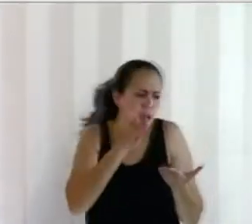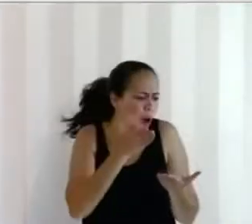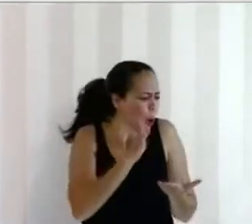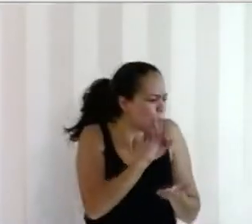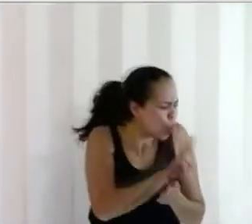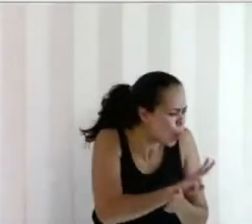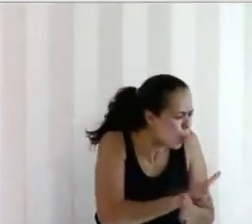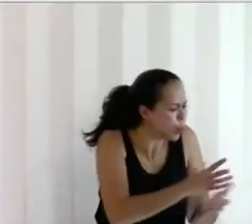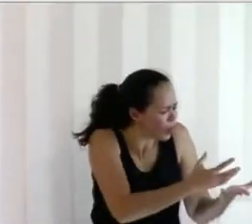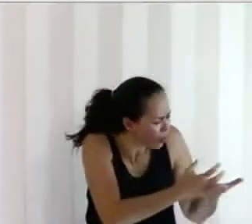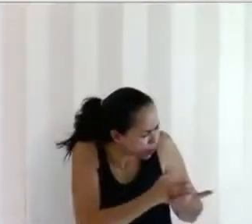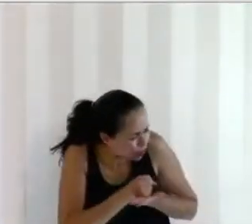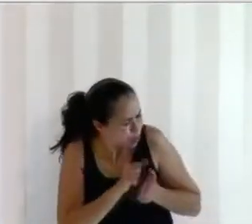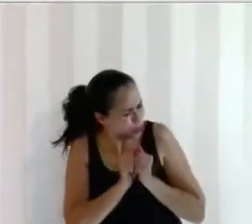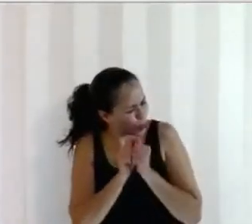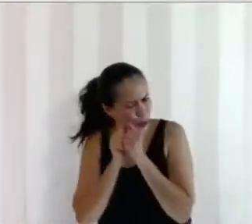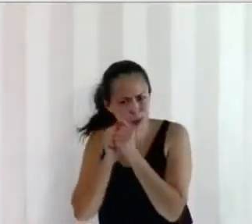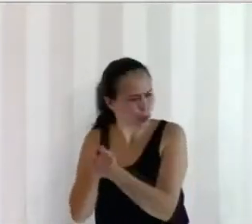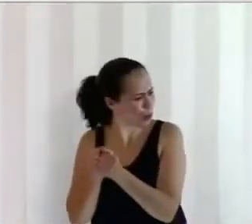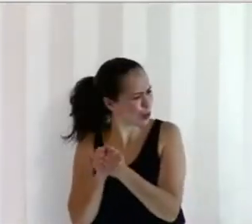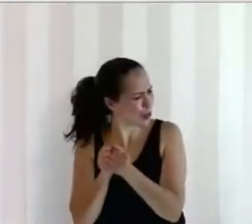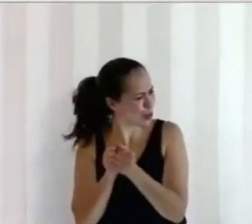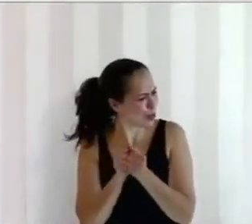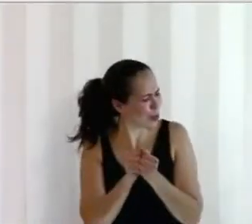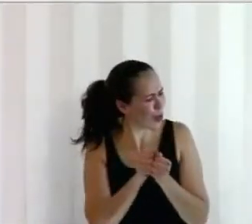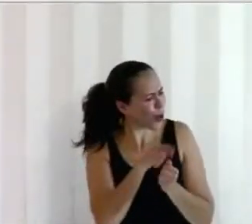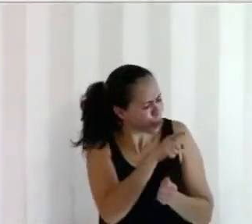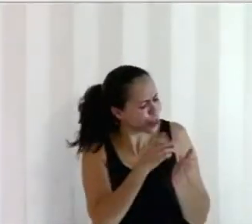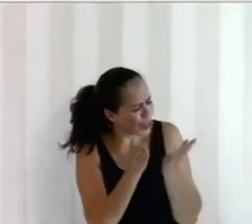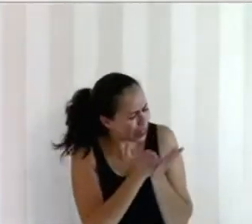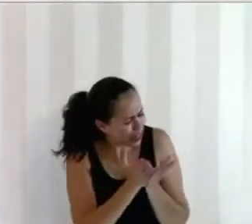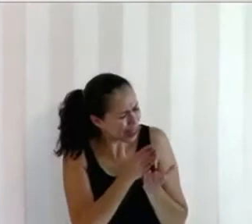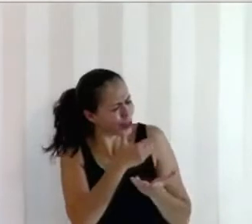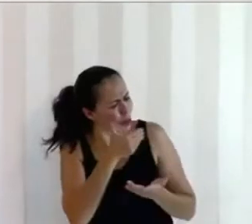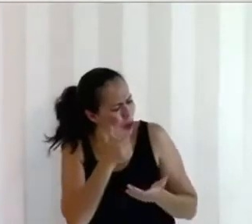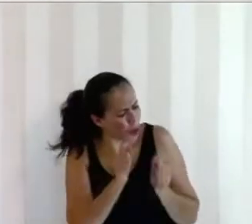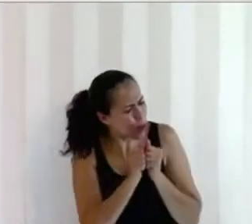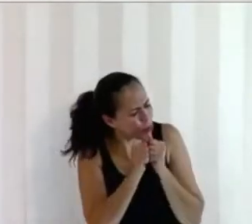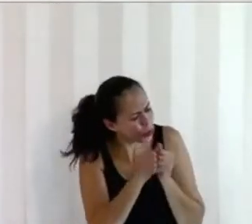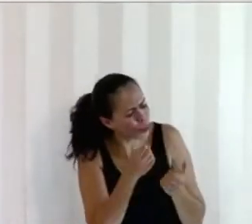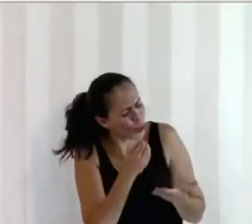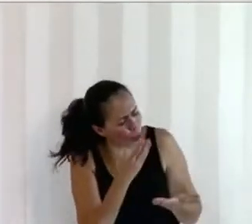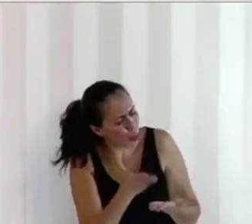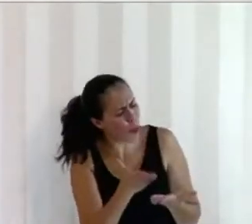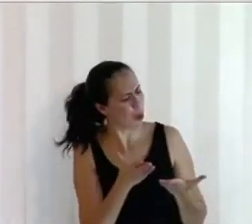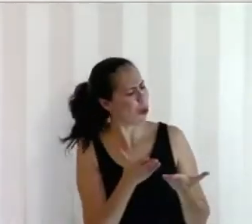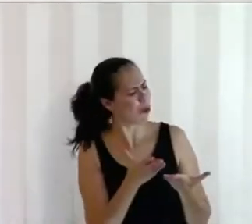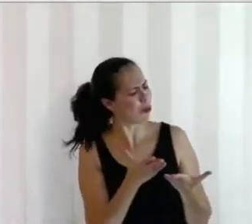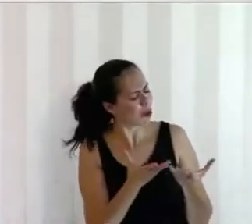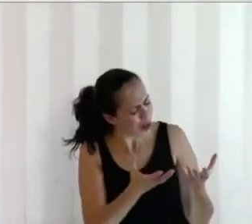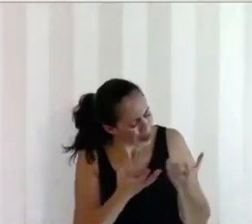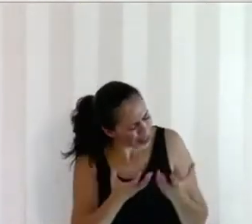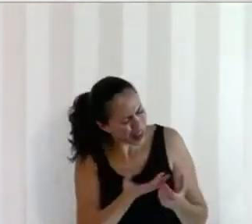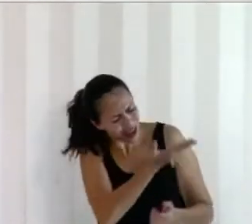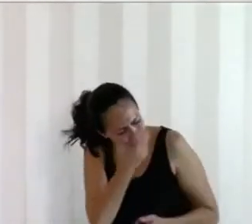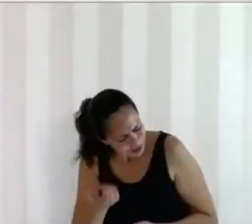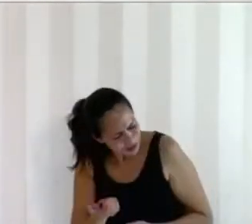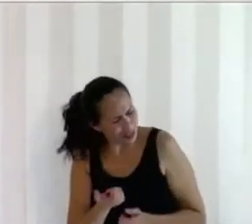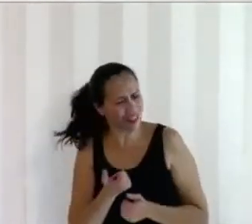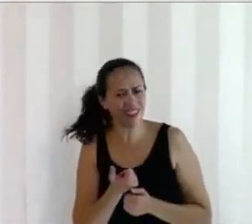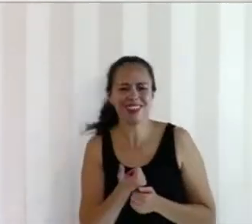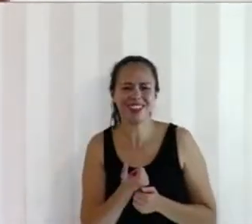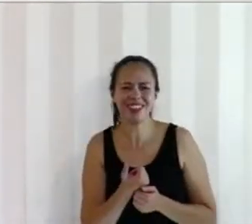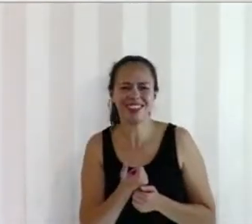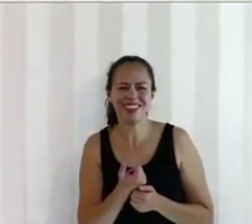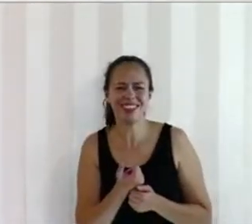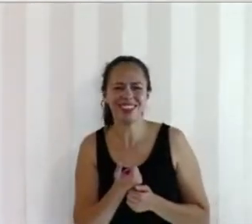a caminhar, eu quero lhe ajudar a ser um bom cristão. Mas para isso eu vou dizer para você, convém que você tenha seus momentos de